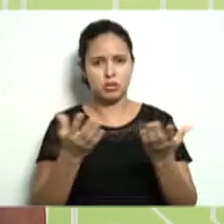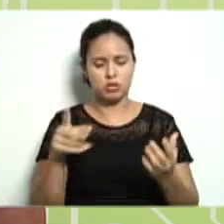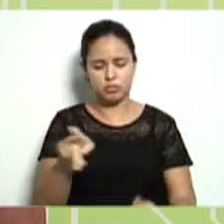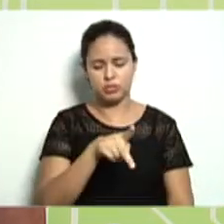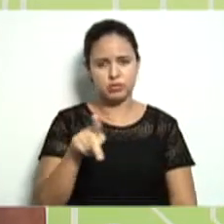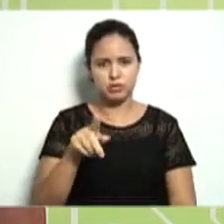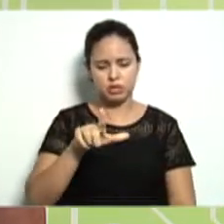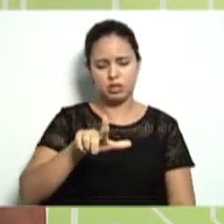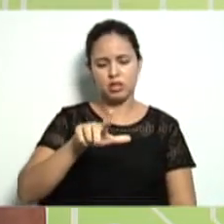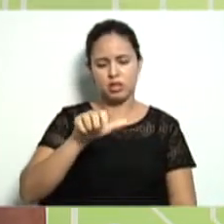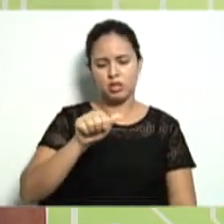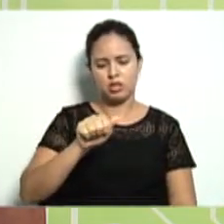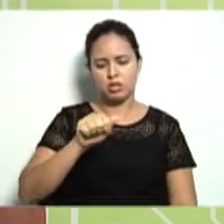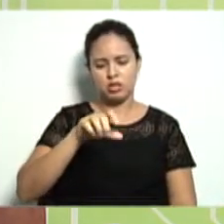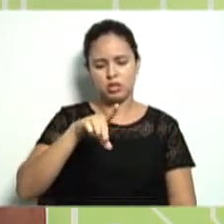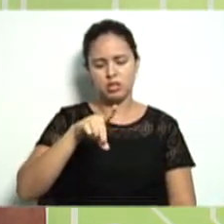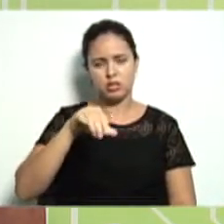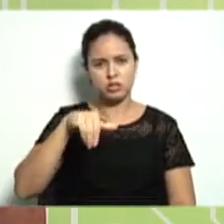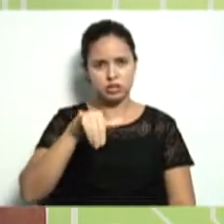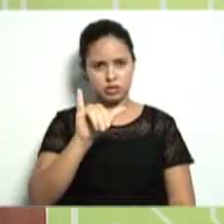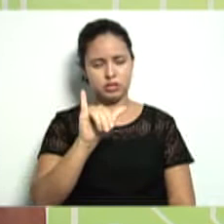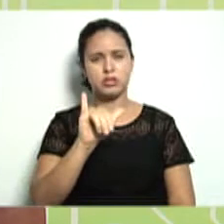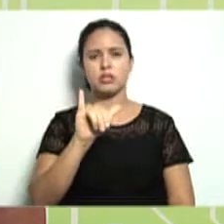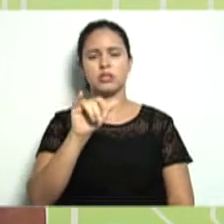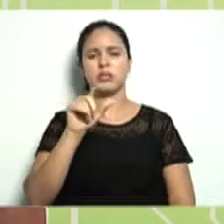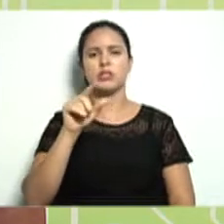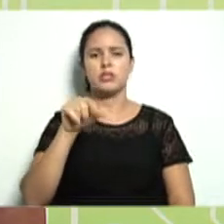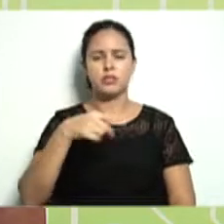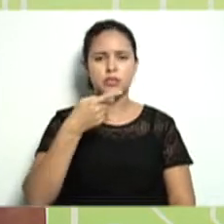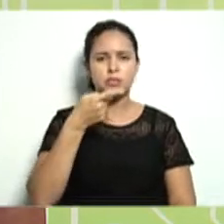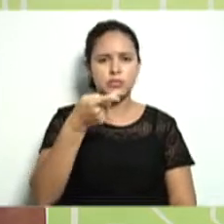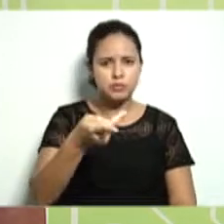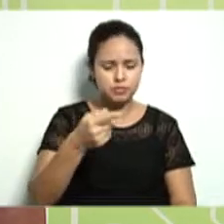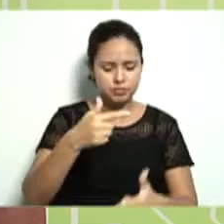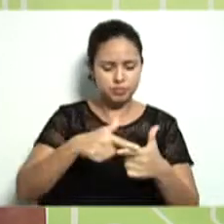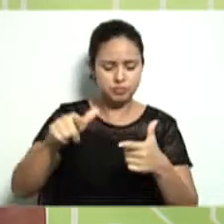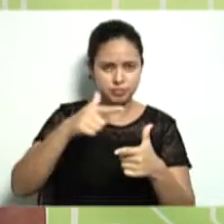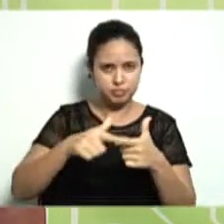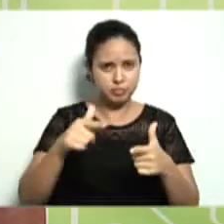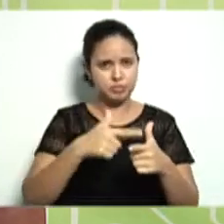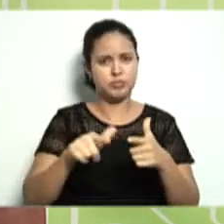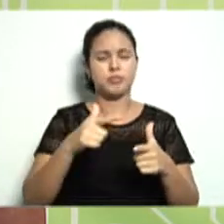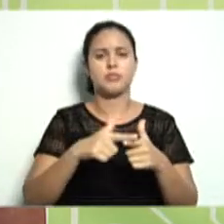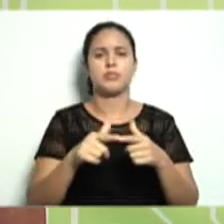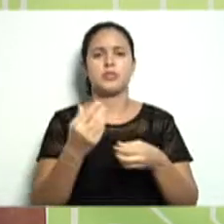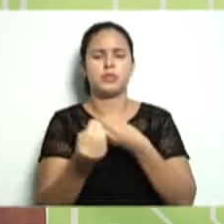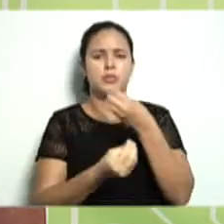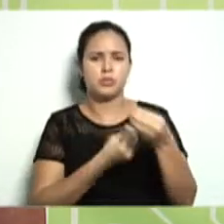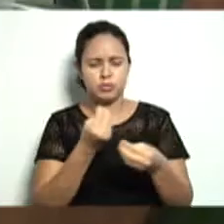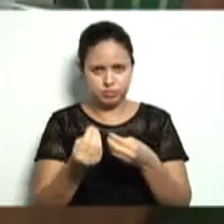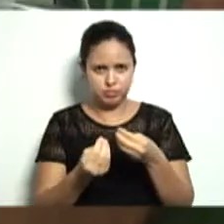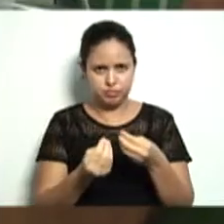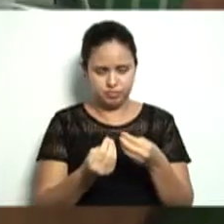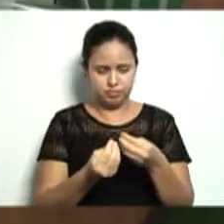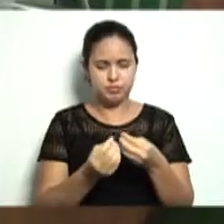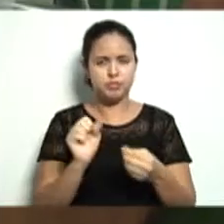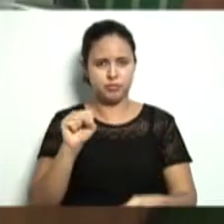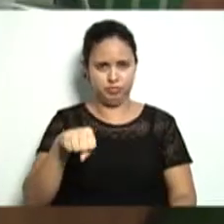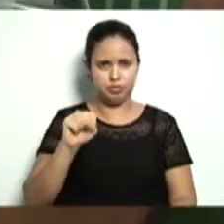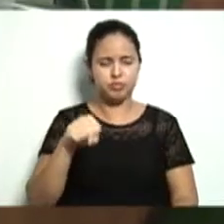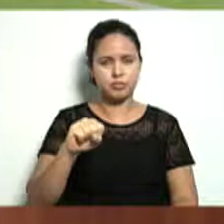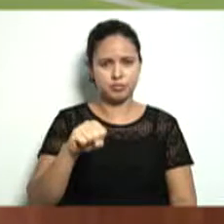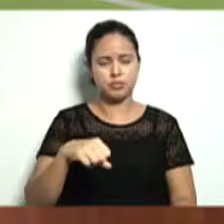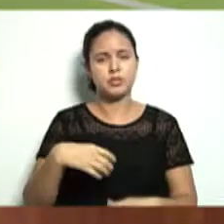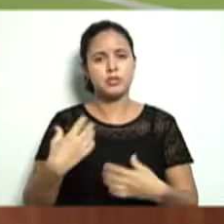vai trazer aqui, nós vamos falar um pouquinho sobre os problemas e as soluções possíveis aí para esses problemas. Sim, professor,